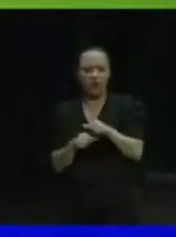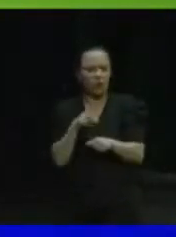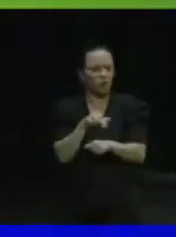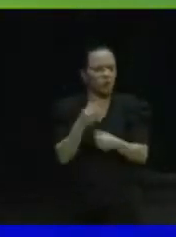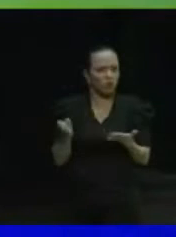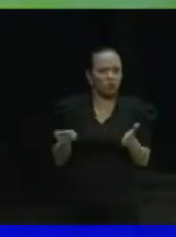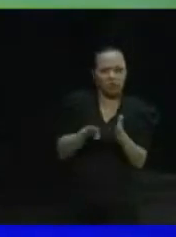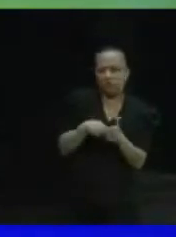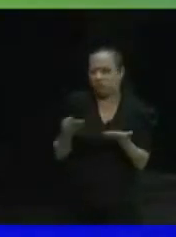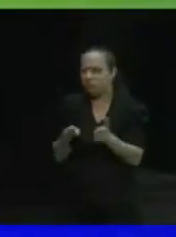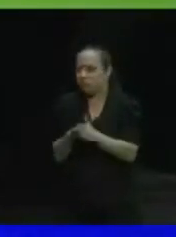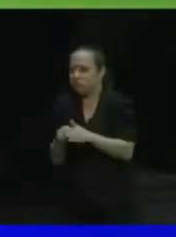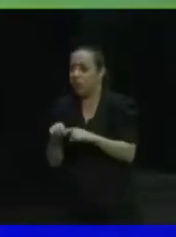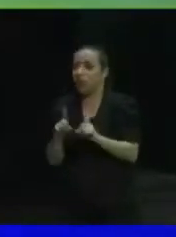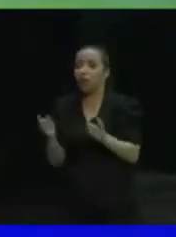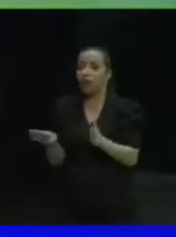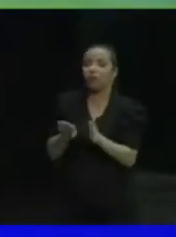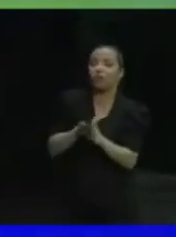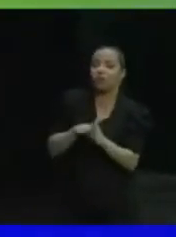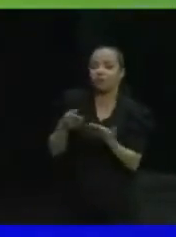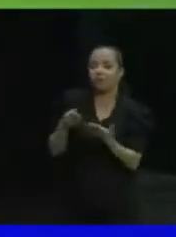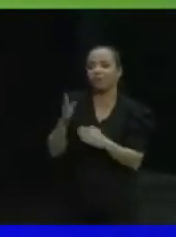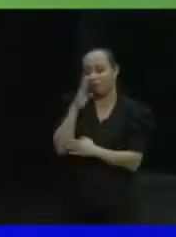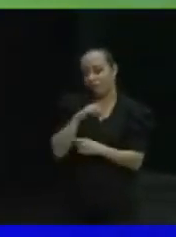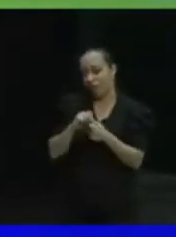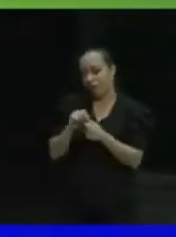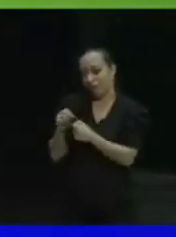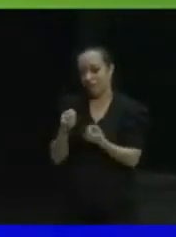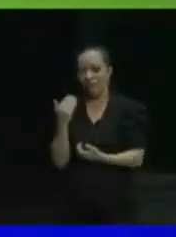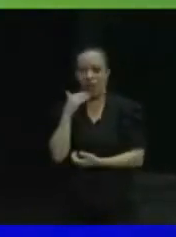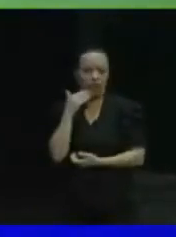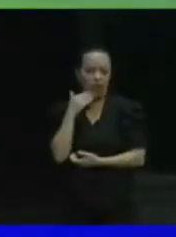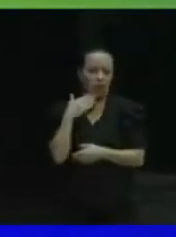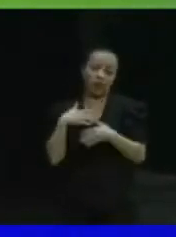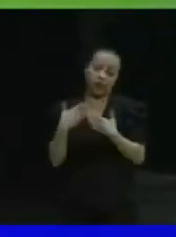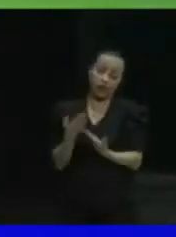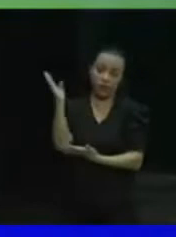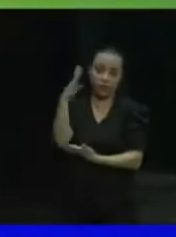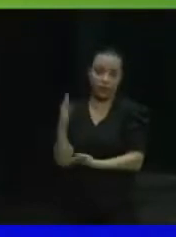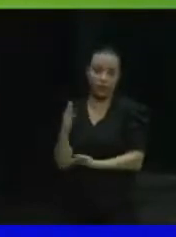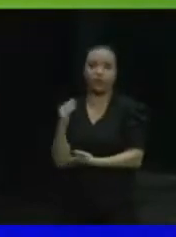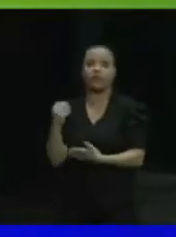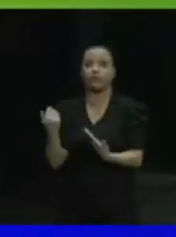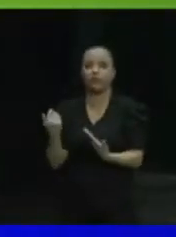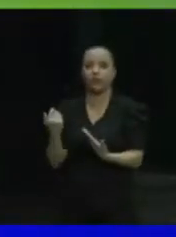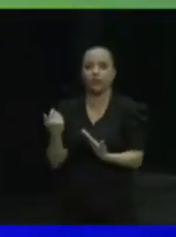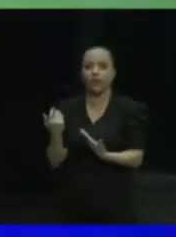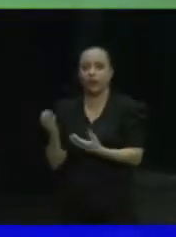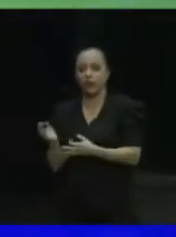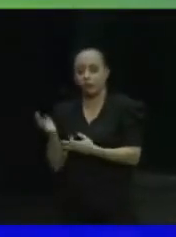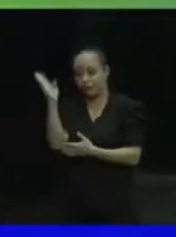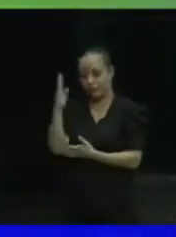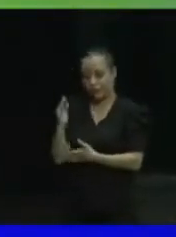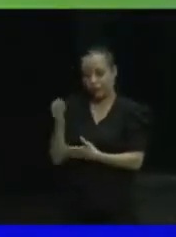chegam, ou quando chegam, são mal feitas. E o Brasil fica sendo esse país